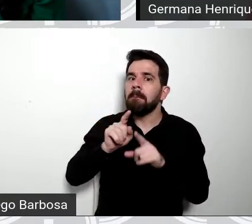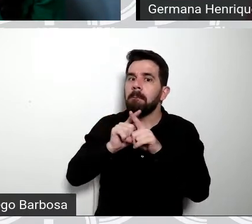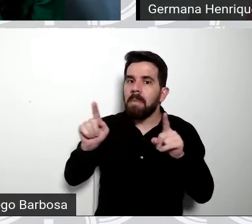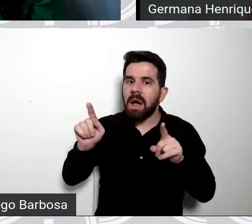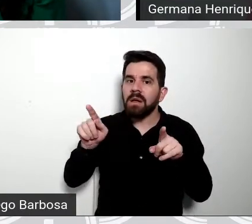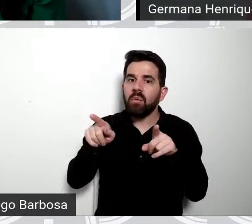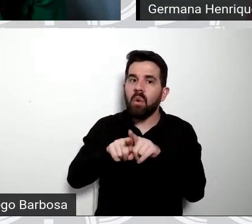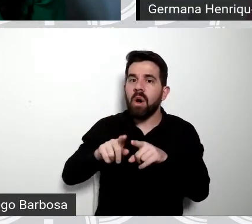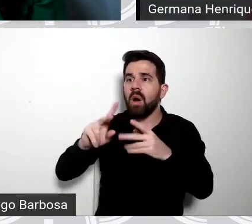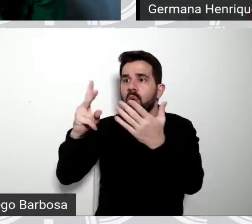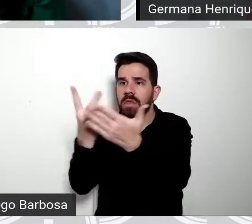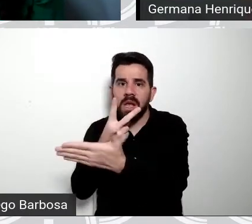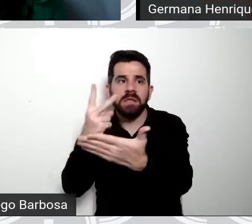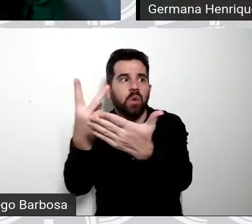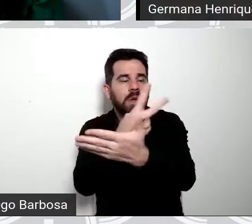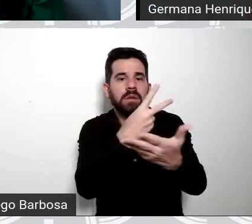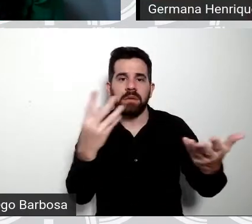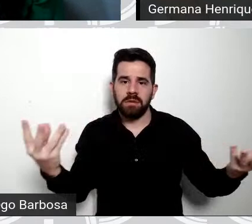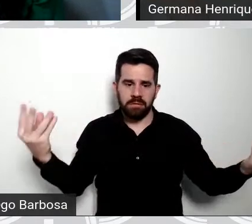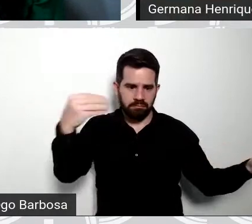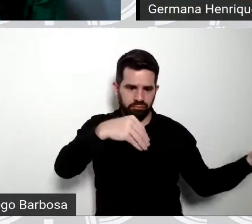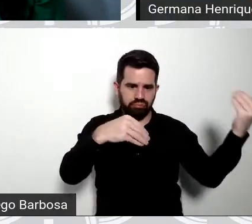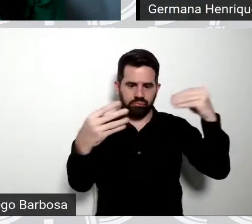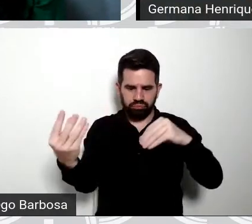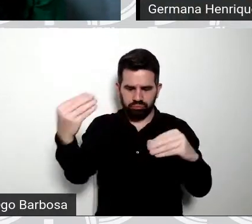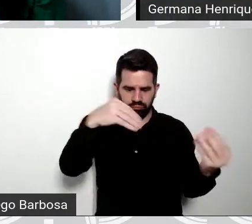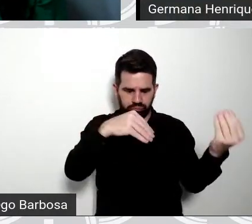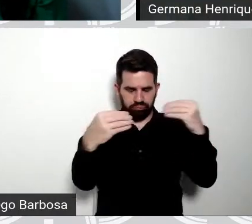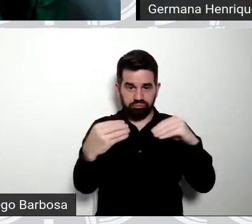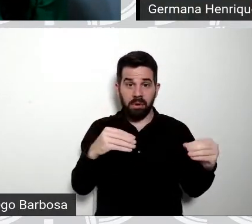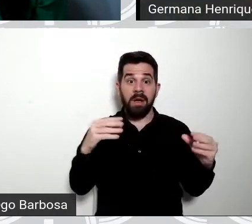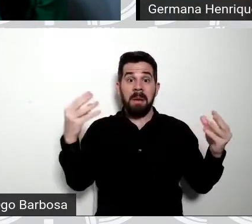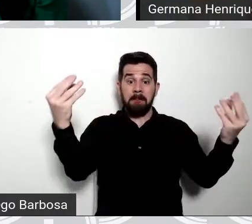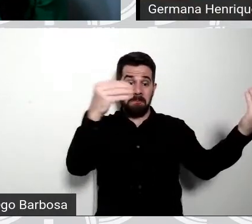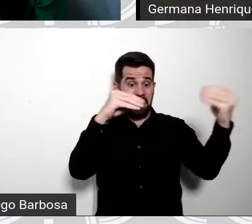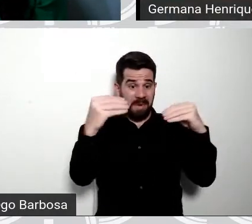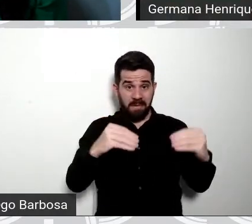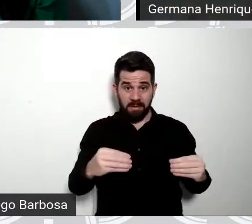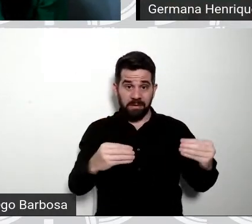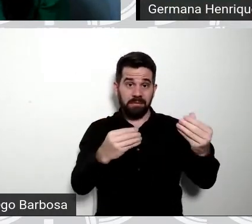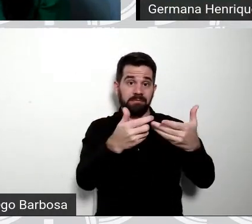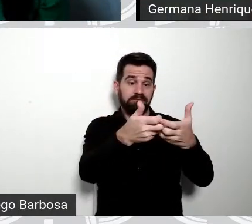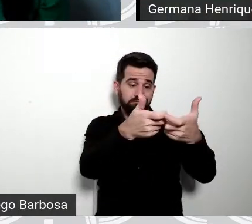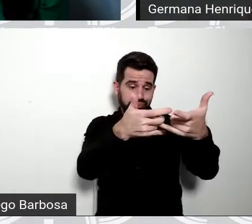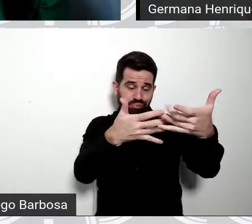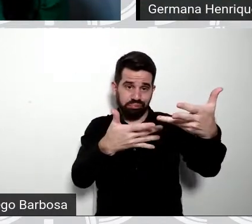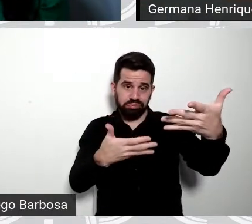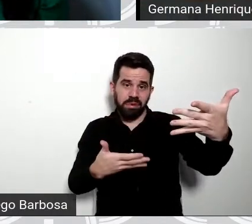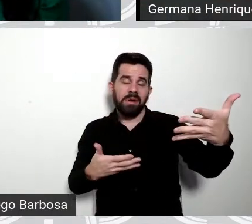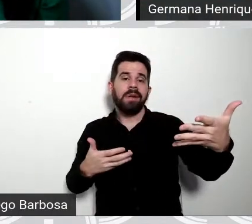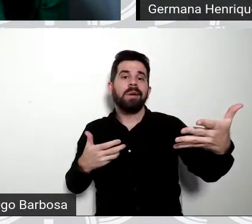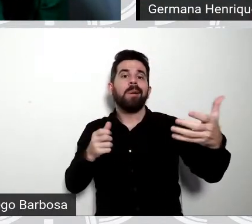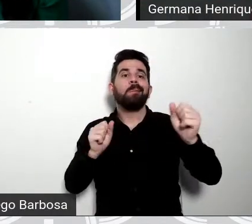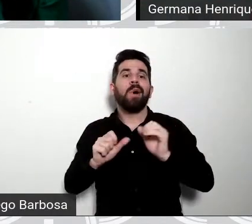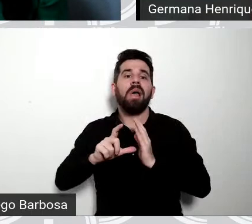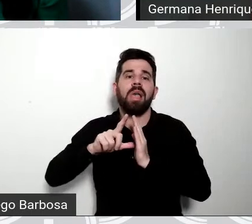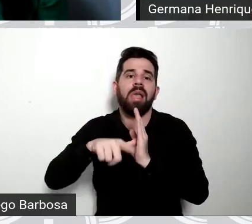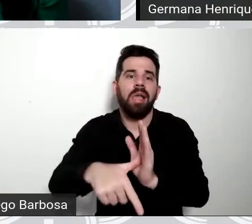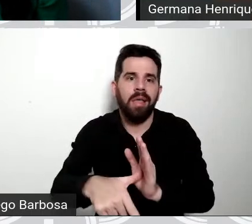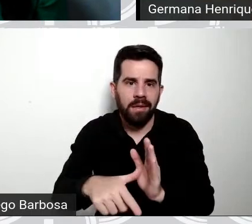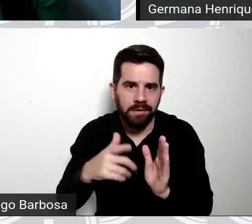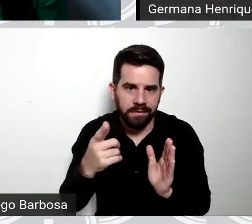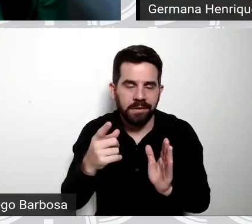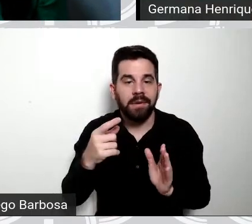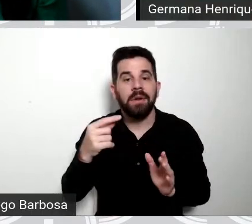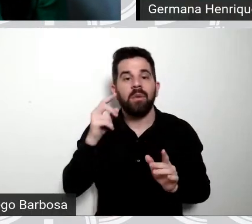acontecimentos, poderia nos levar a essa visão atrasada da história, que é a visão